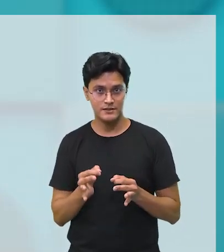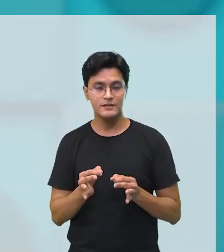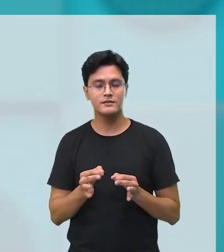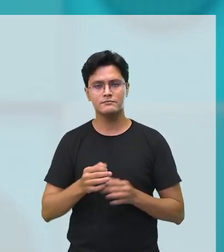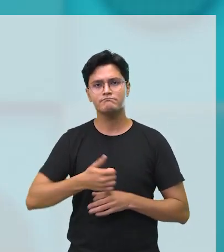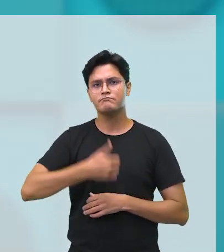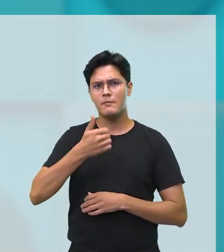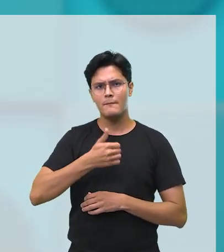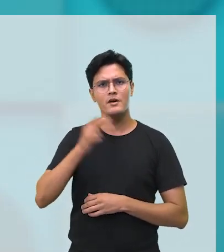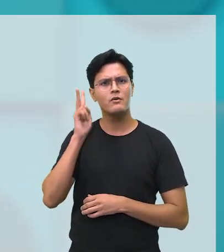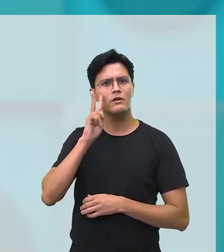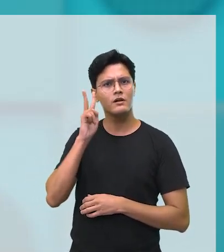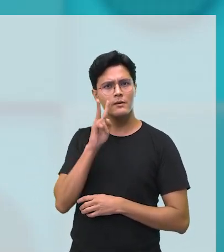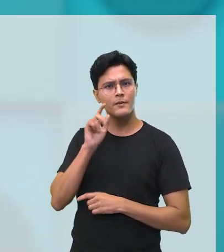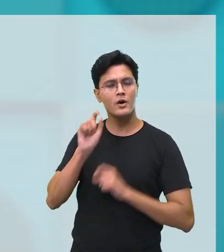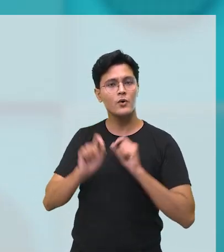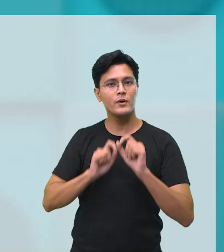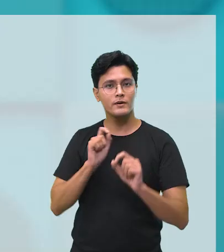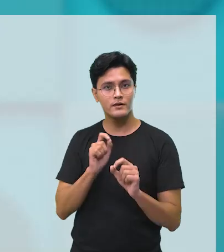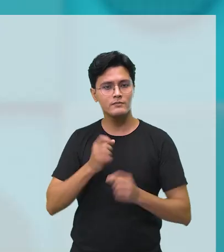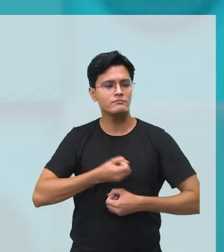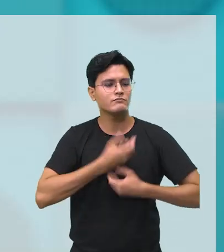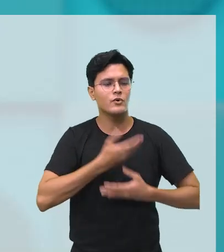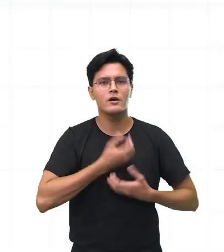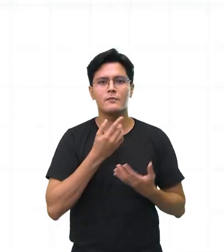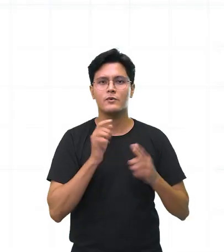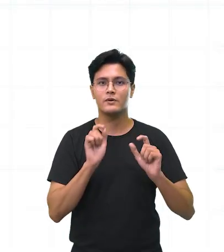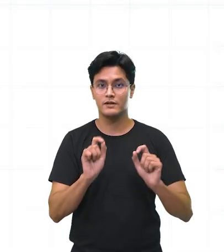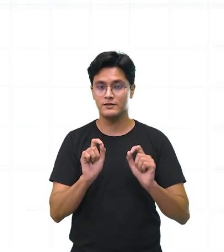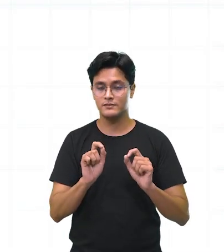vamos relembrar o que é poema.